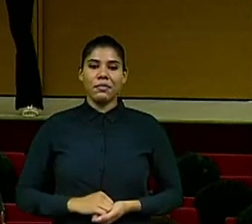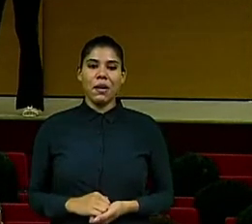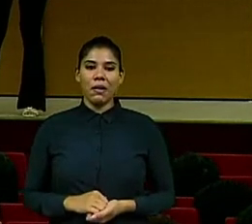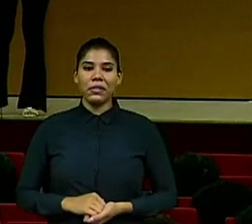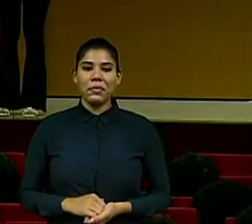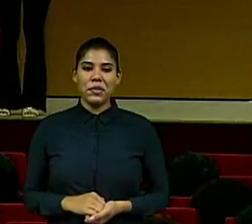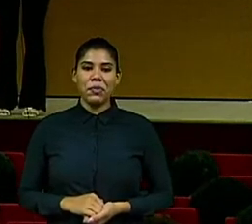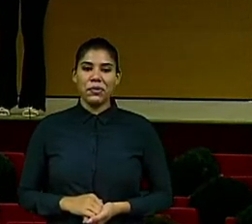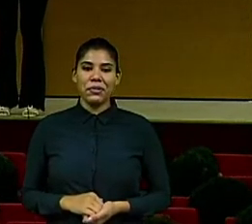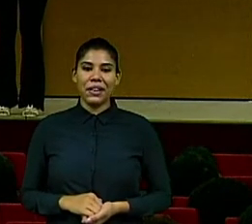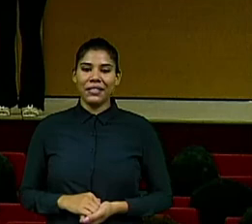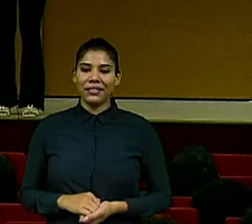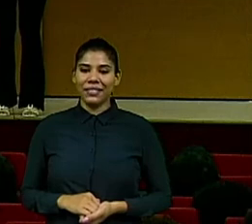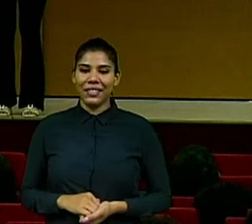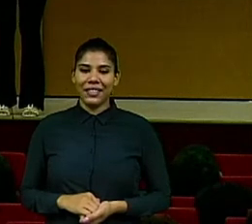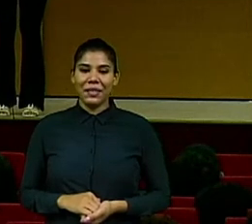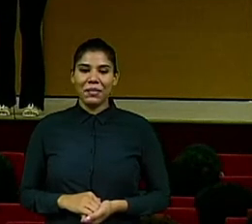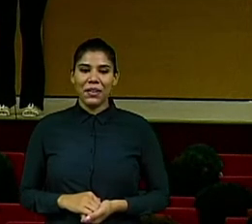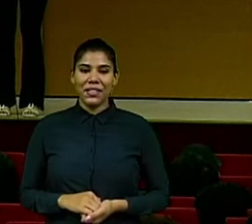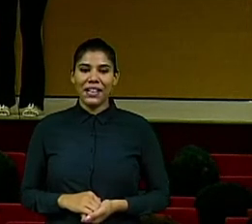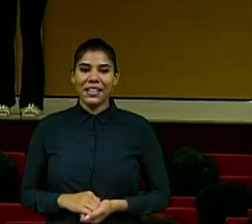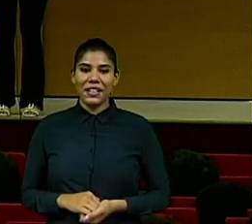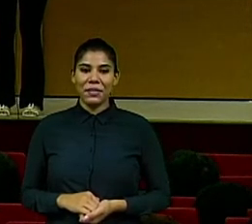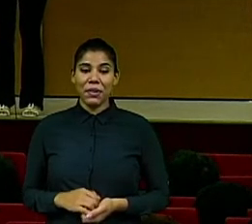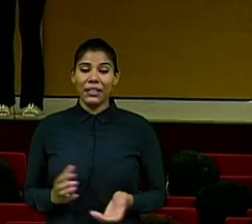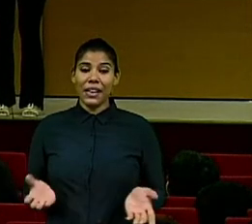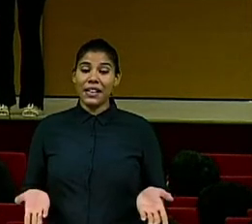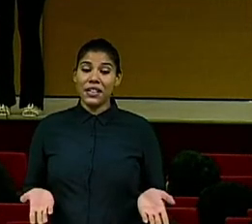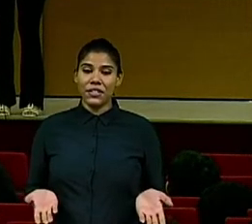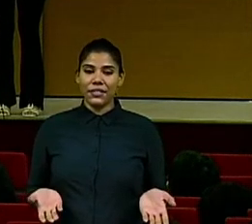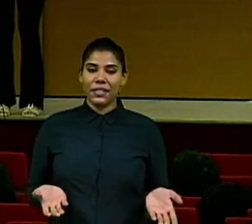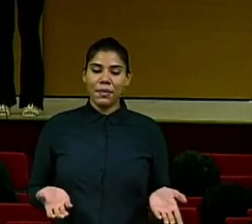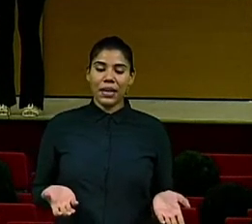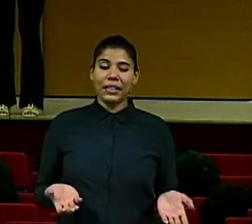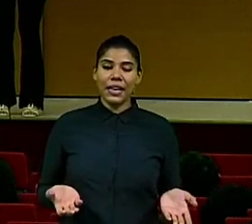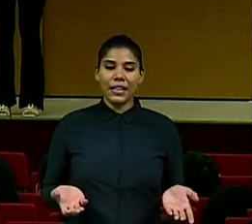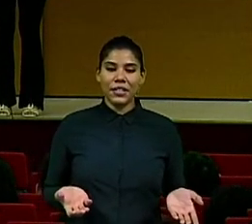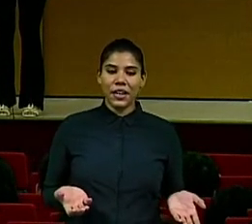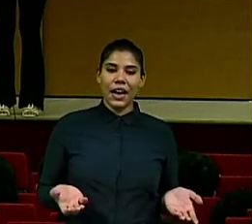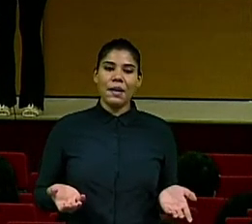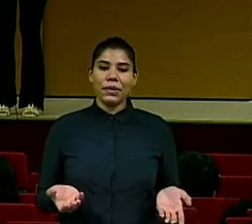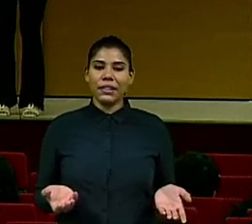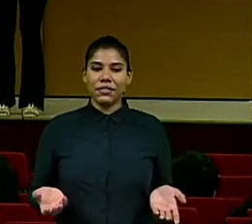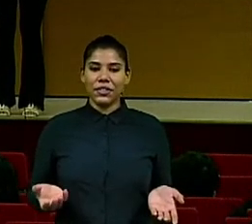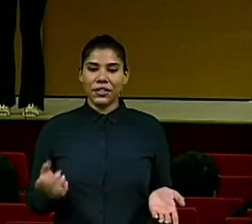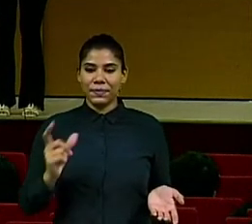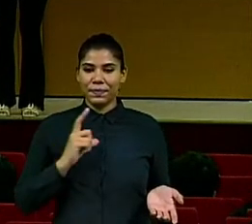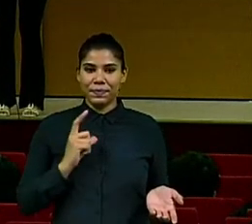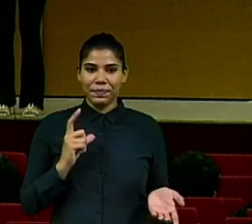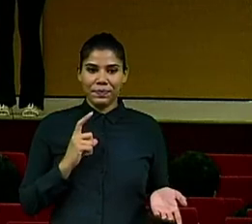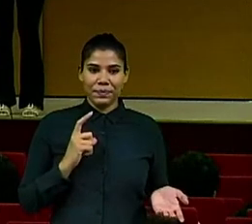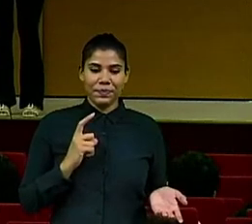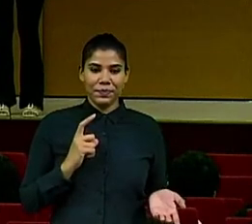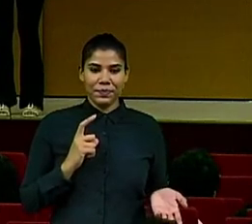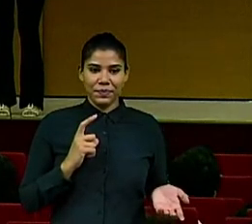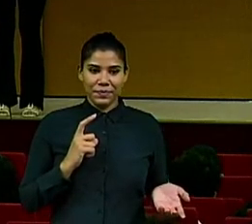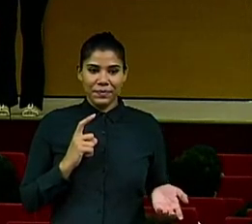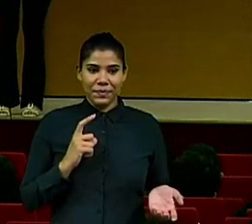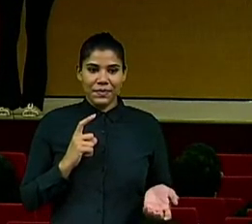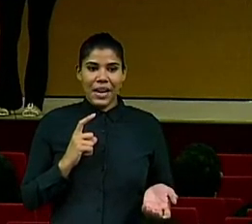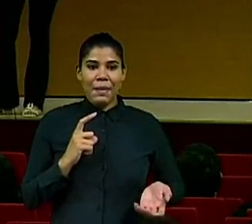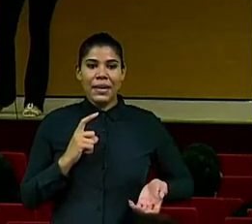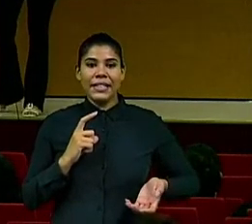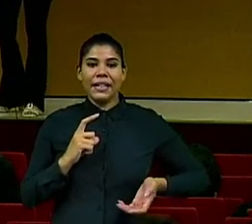a gente tem políticas públicas né ligadas as questões sociais também desenvolvidas no governo